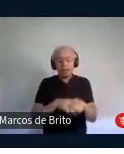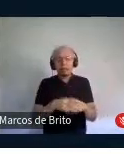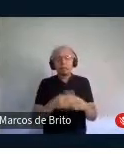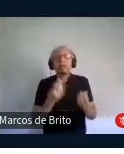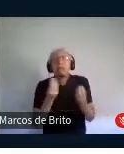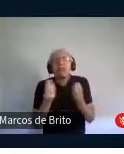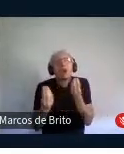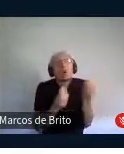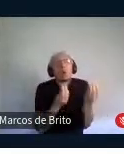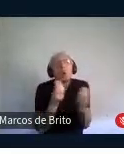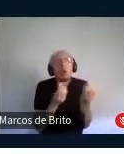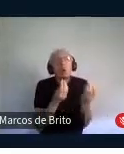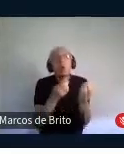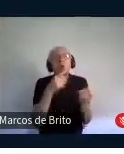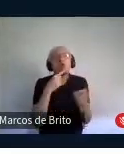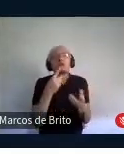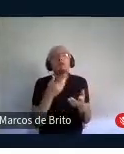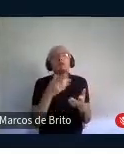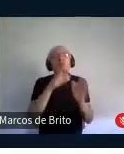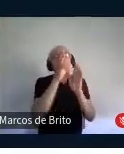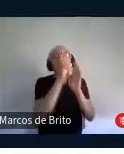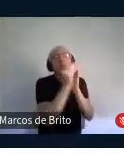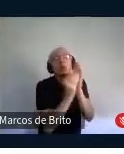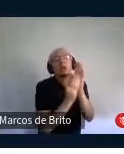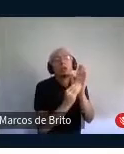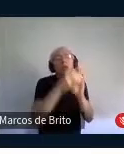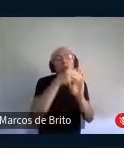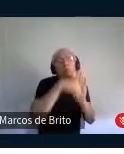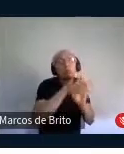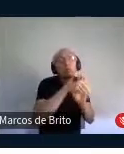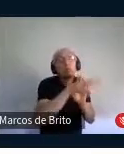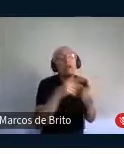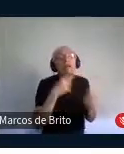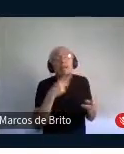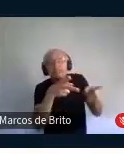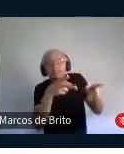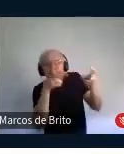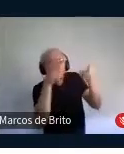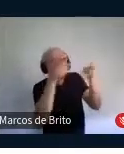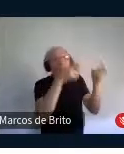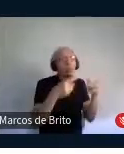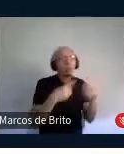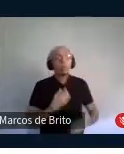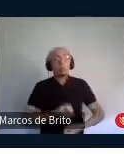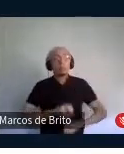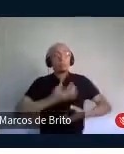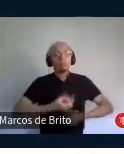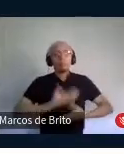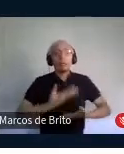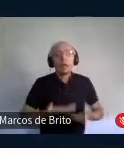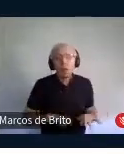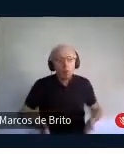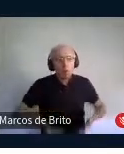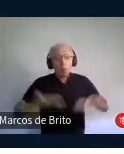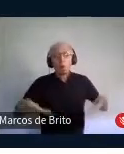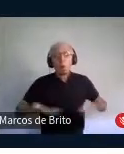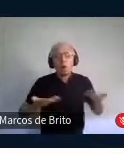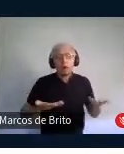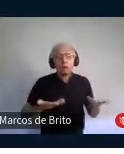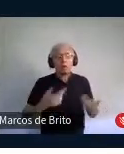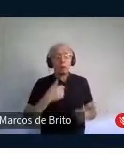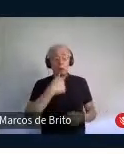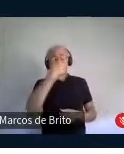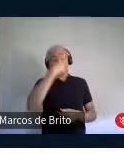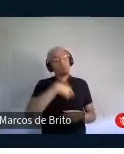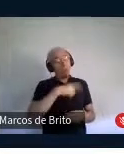como o conteúdo é percebido, pela motivação dos estudantes. Ela é regida de acordo com o sujeito